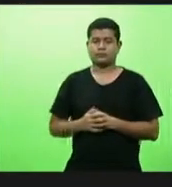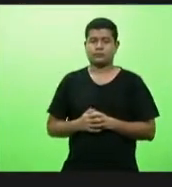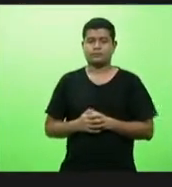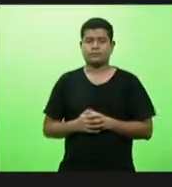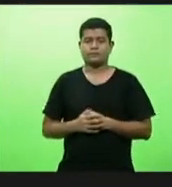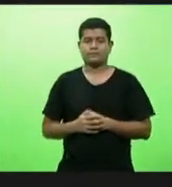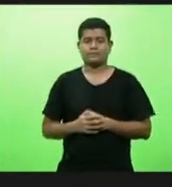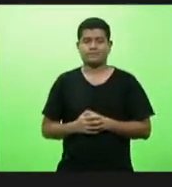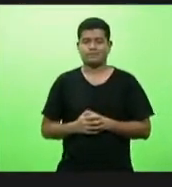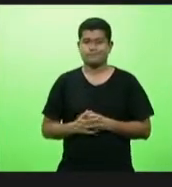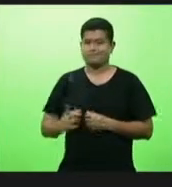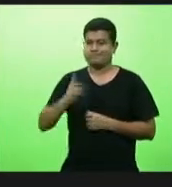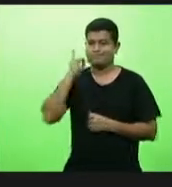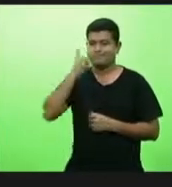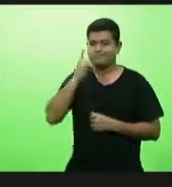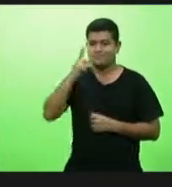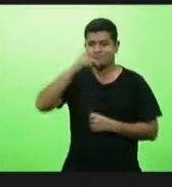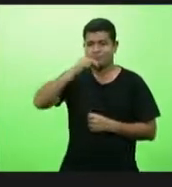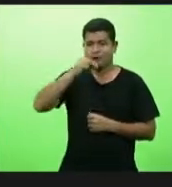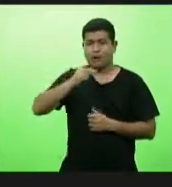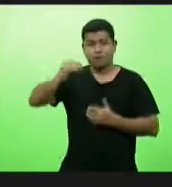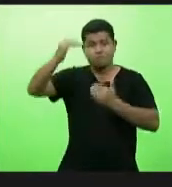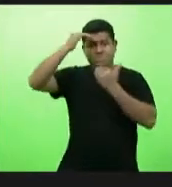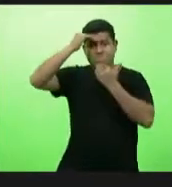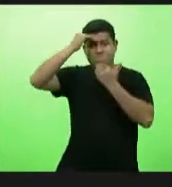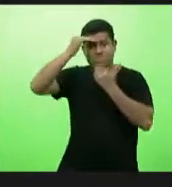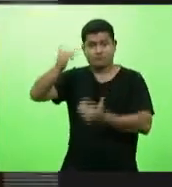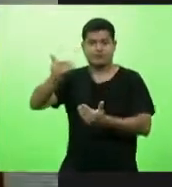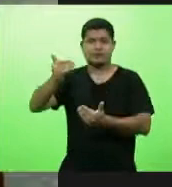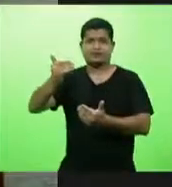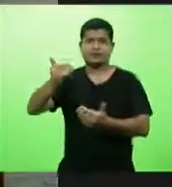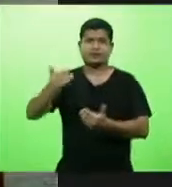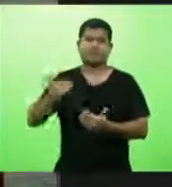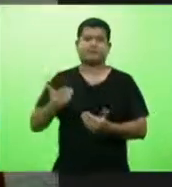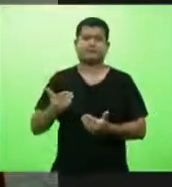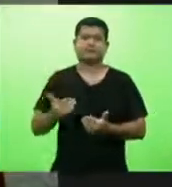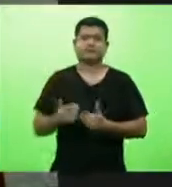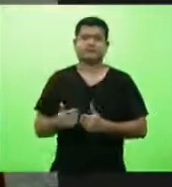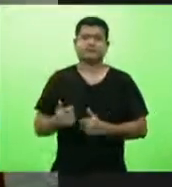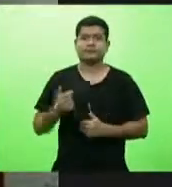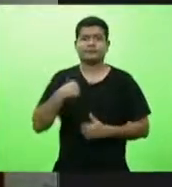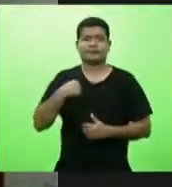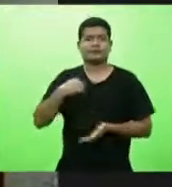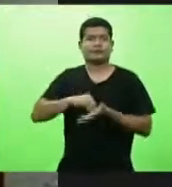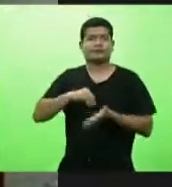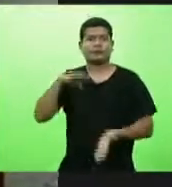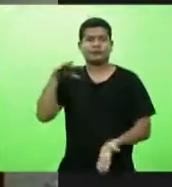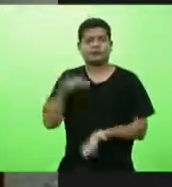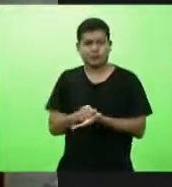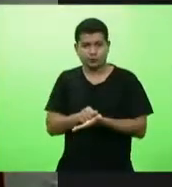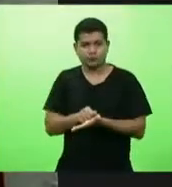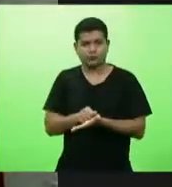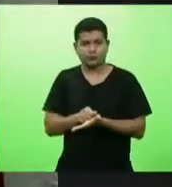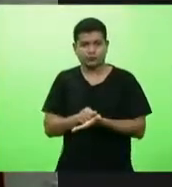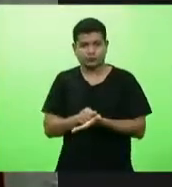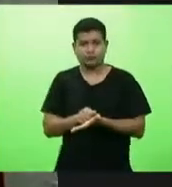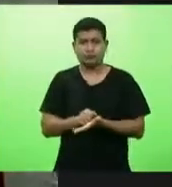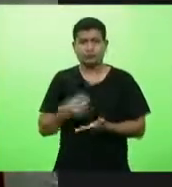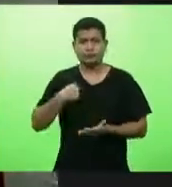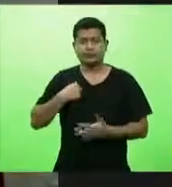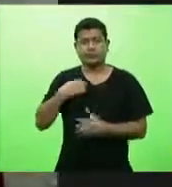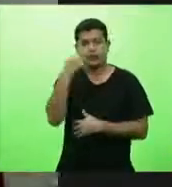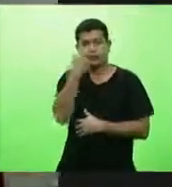Deputado Kennedy, muito boa tarde aos nobres deputados. Eu não tinha feito a minha inscrição, mas aproveitaria aqui a